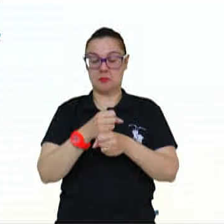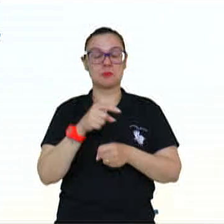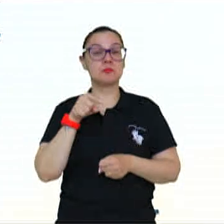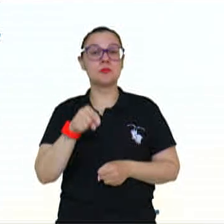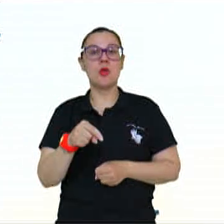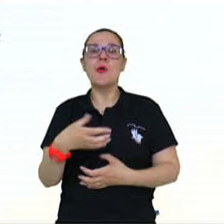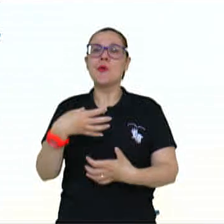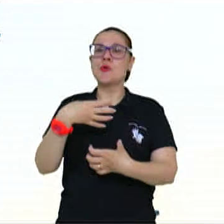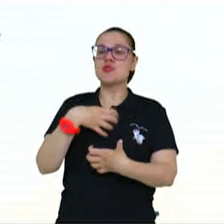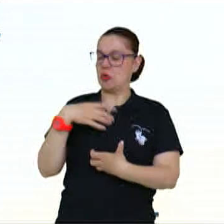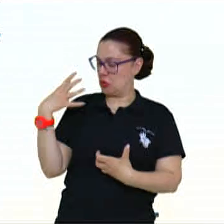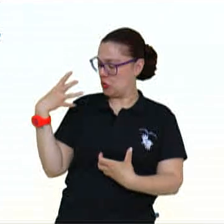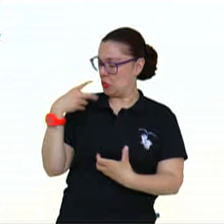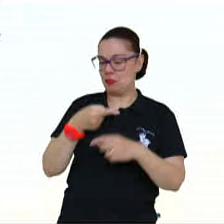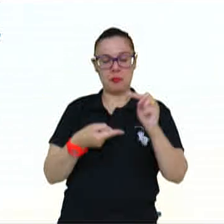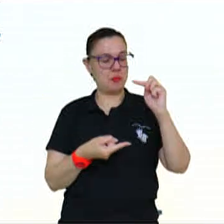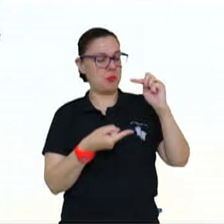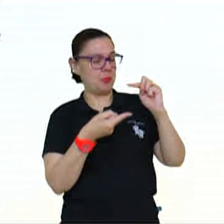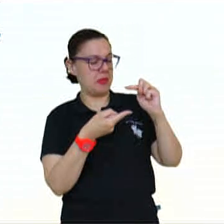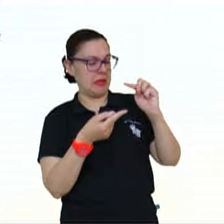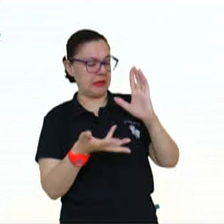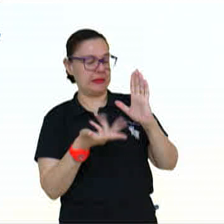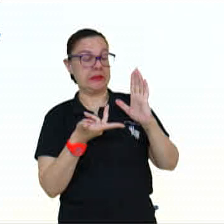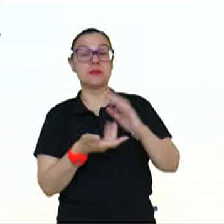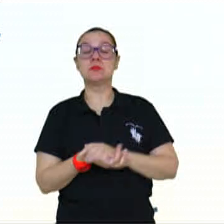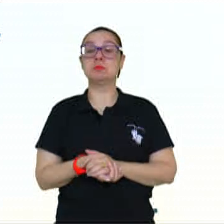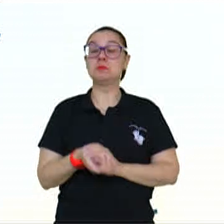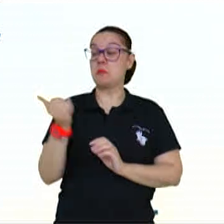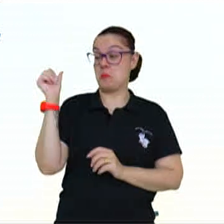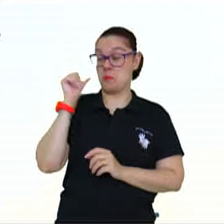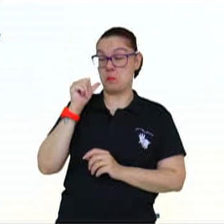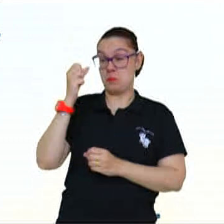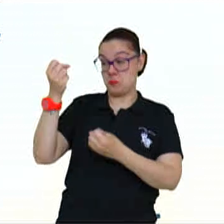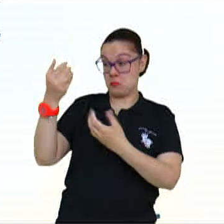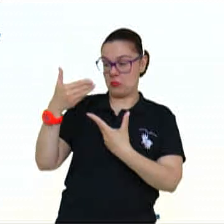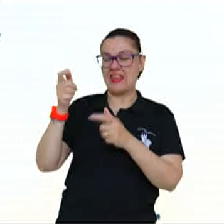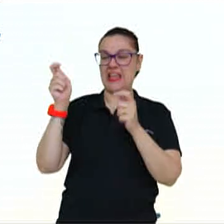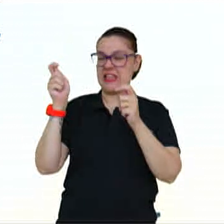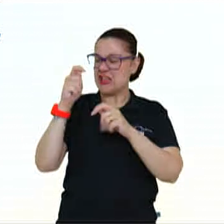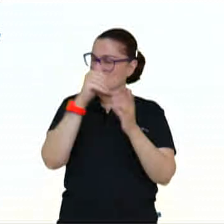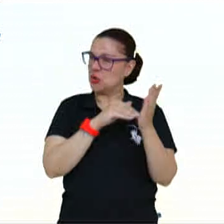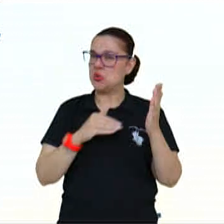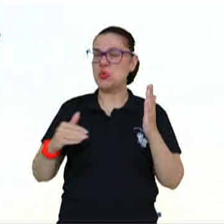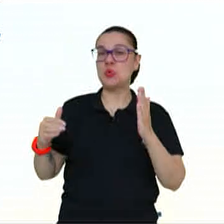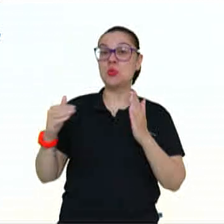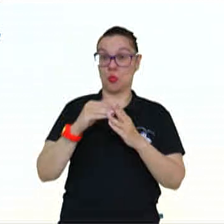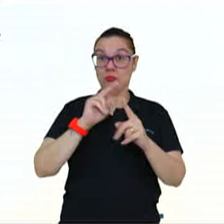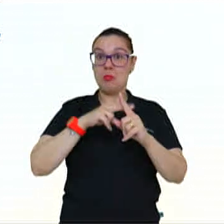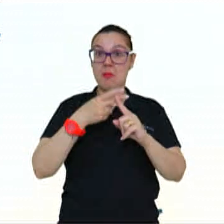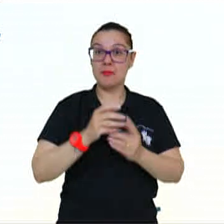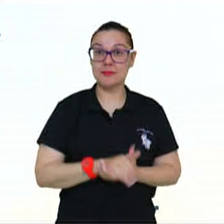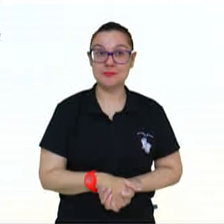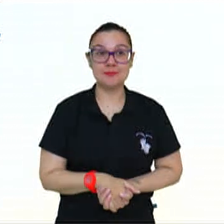Um modelo lindo, pequeno, prático. Segundo a vendedora, era capaz de tudo e mais um